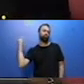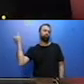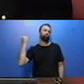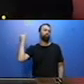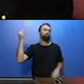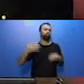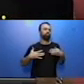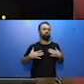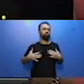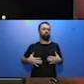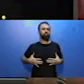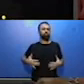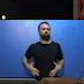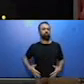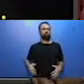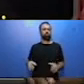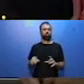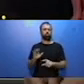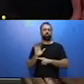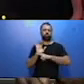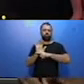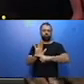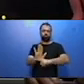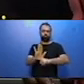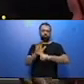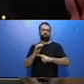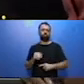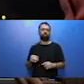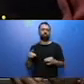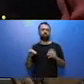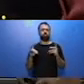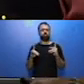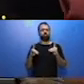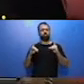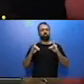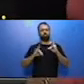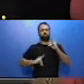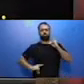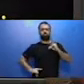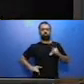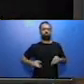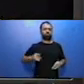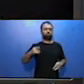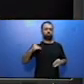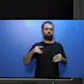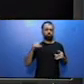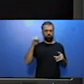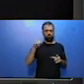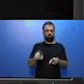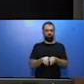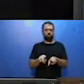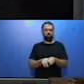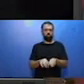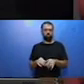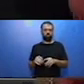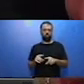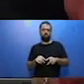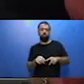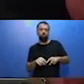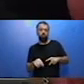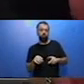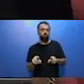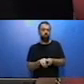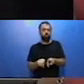essa produção nos hormônios, fortalecimento dos dentes, ossos, cabelos, unhas. A principal função